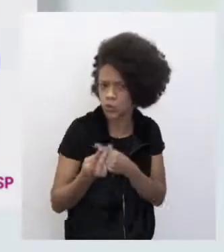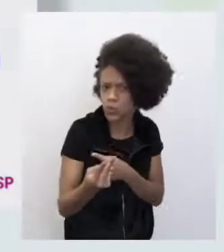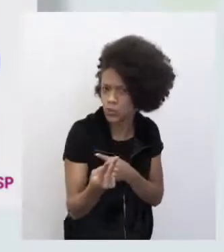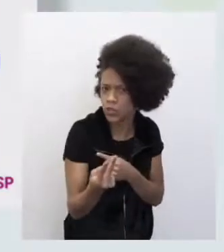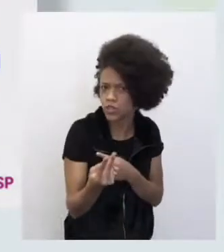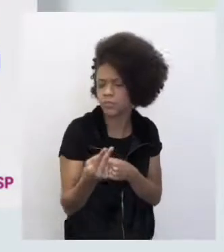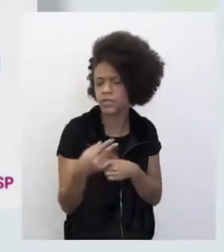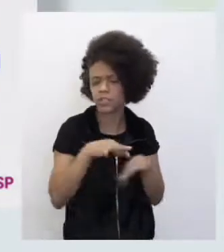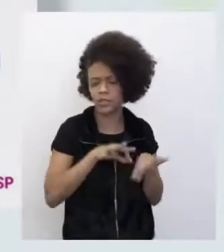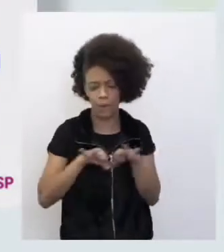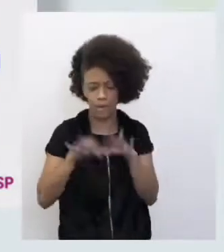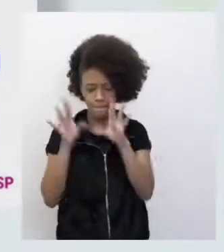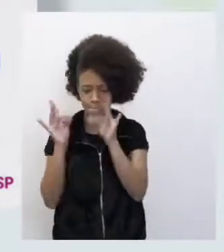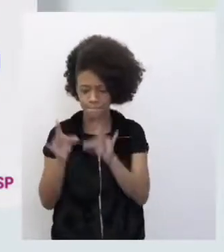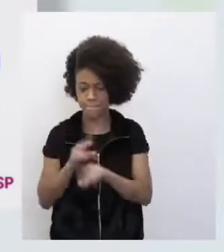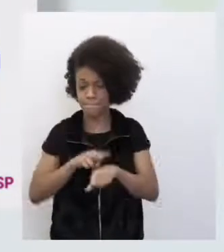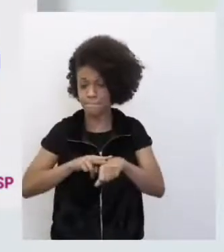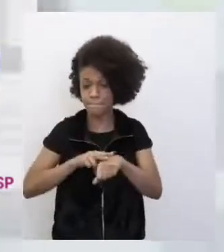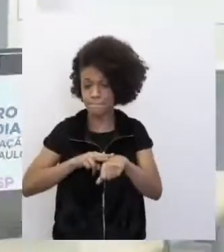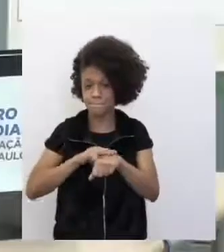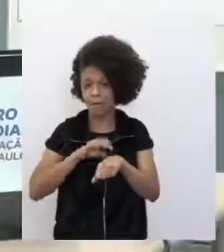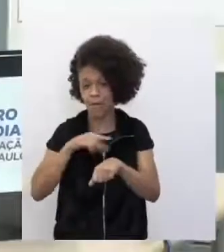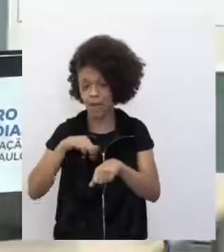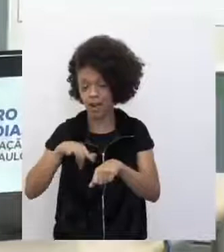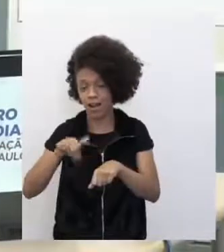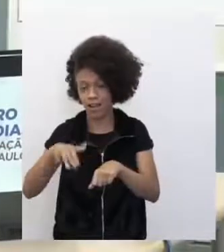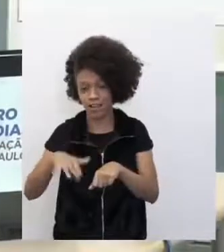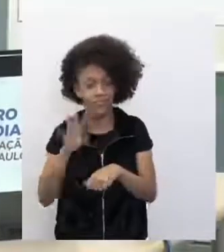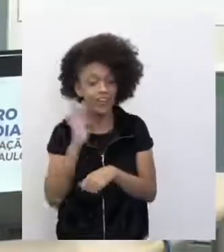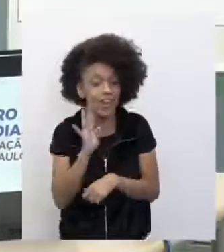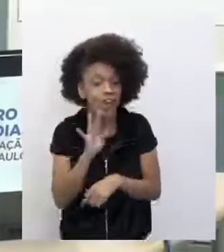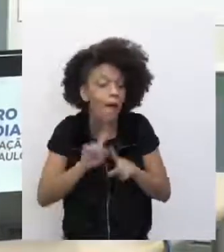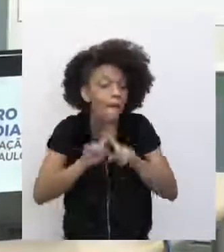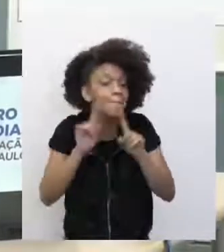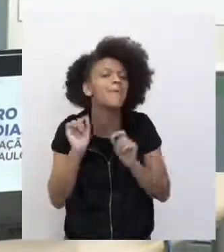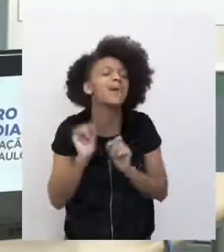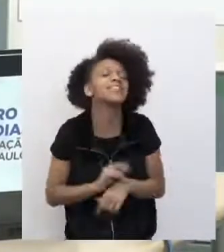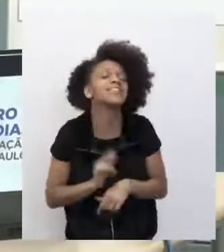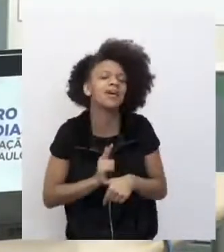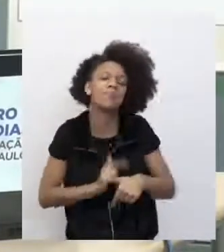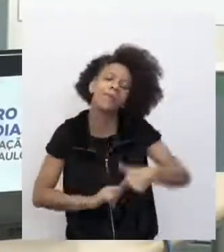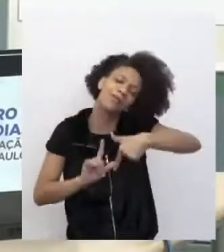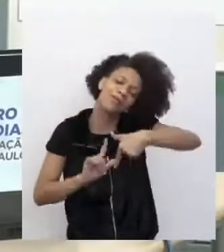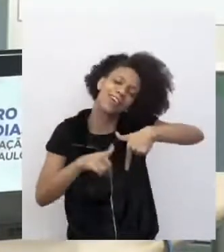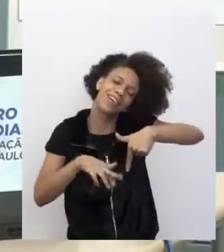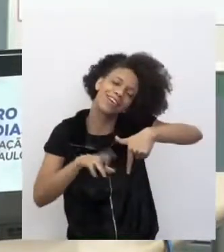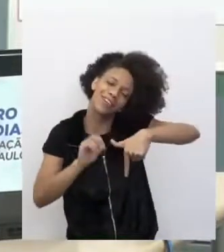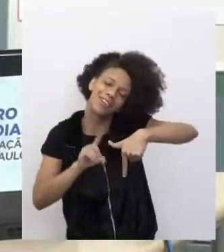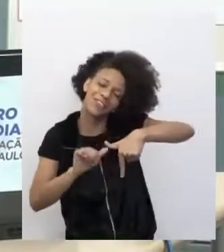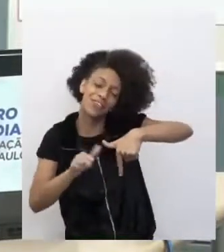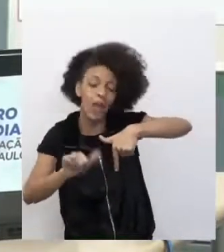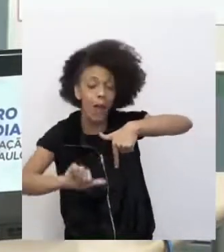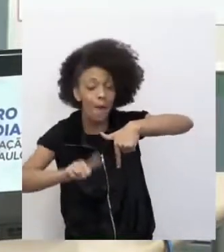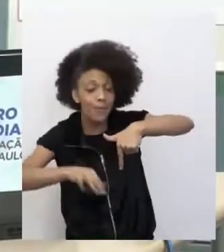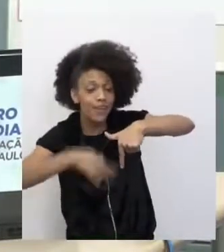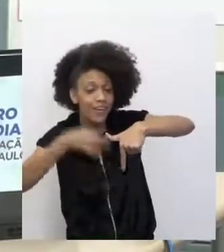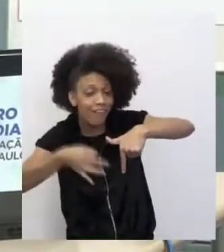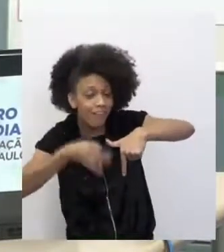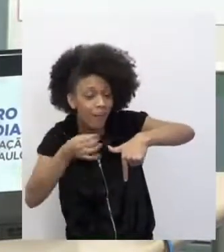uma programação 100% online, muito legal. Mas também vai ter o QR Code dessa aula para você contar o que